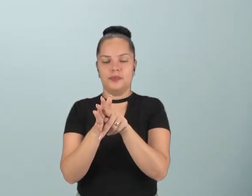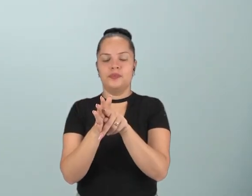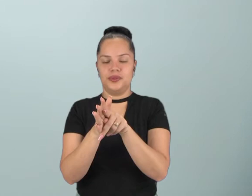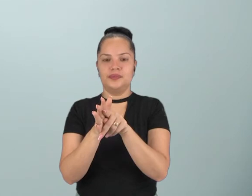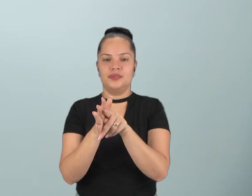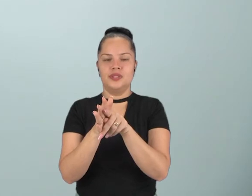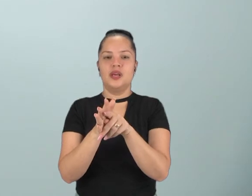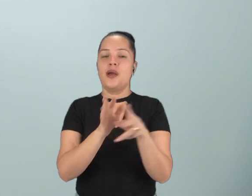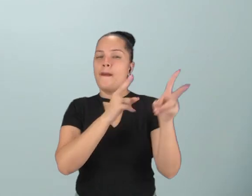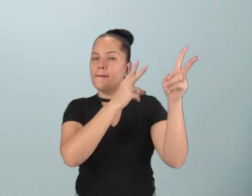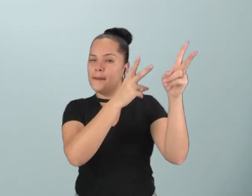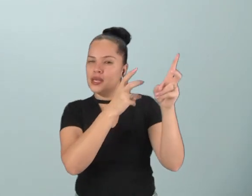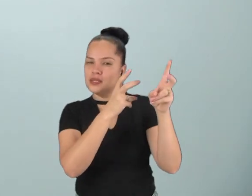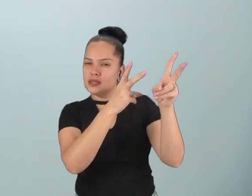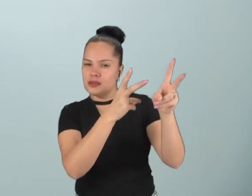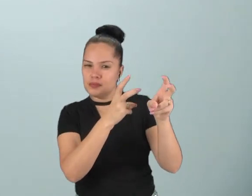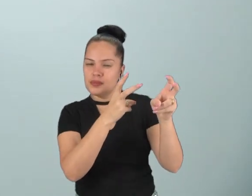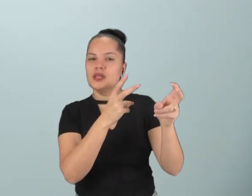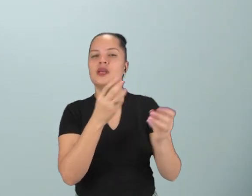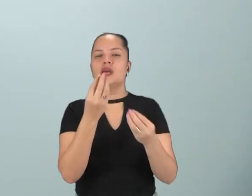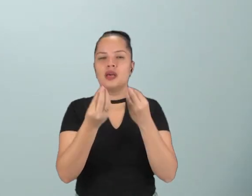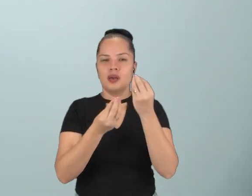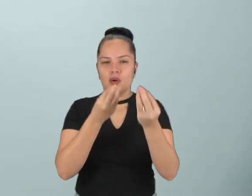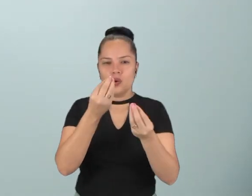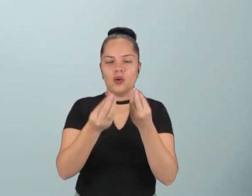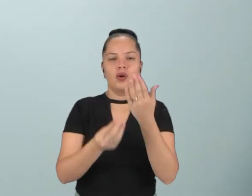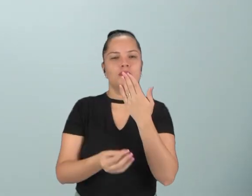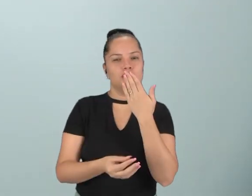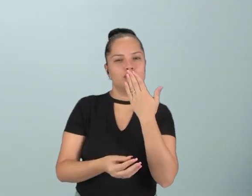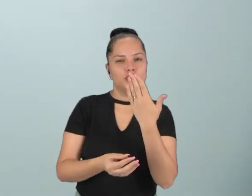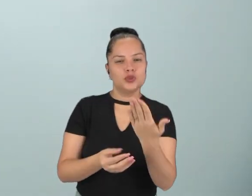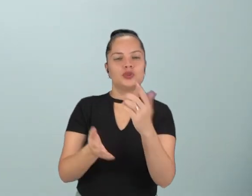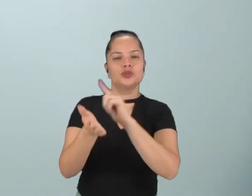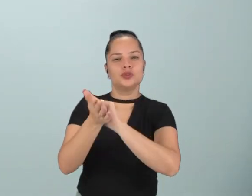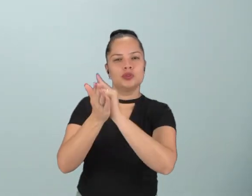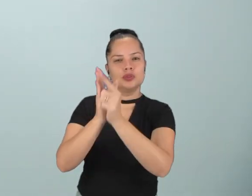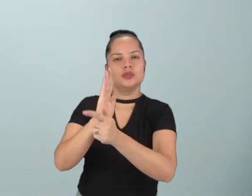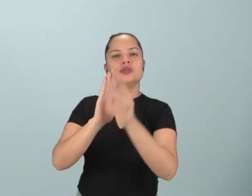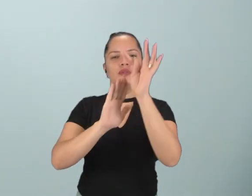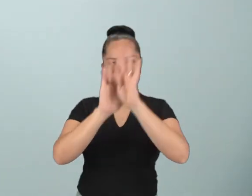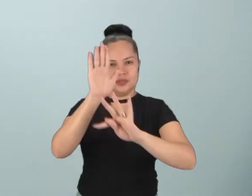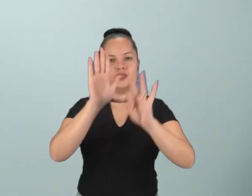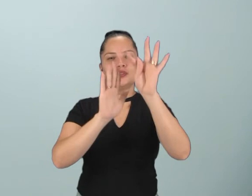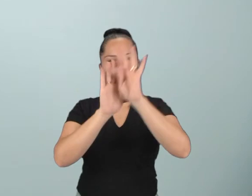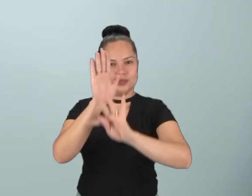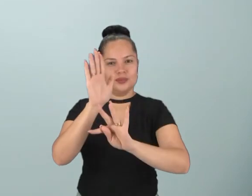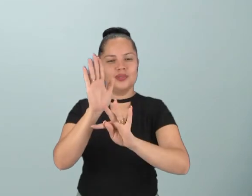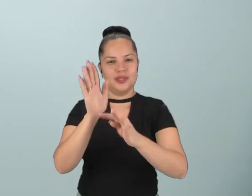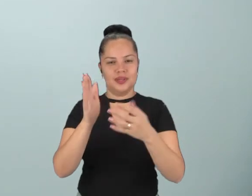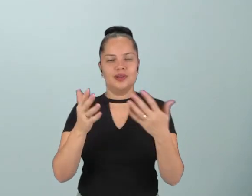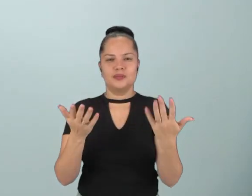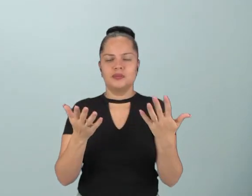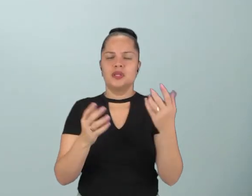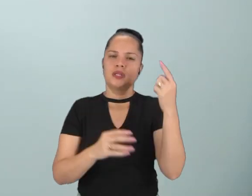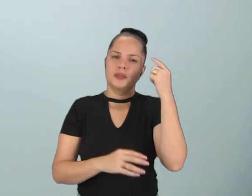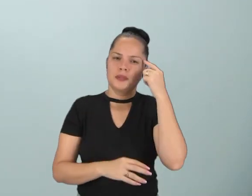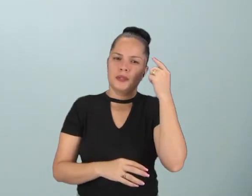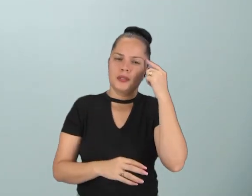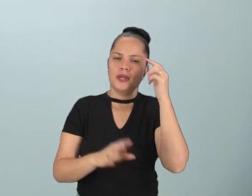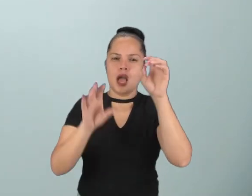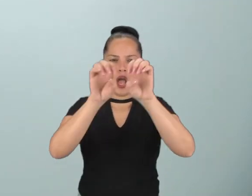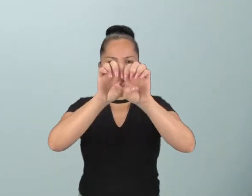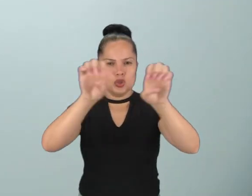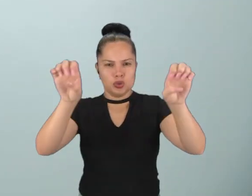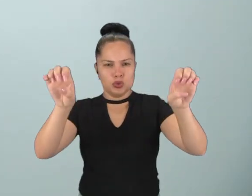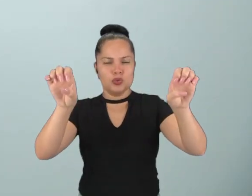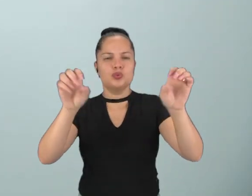fazem a gente perceber de que gênero textual se trata esse texto que eu estou falando. Será que, pela estrutura que